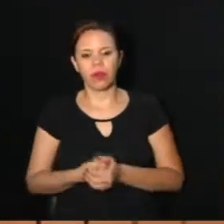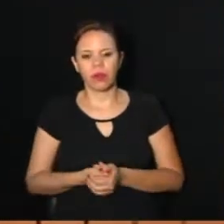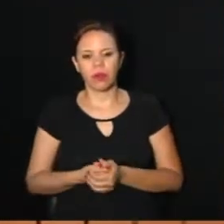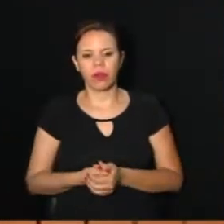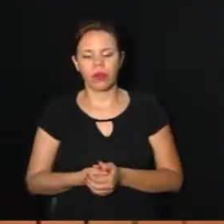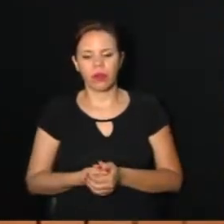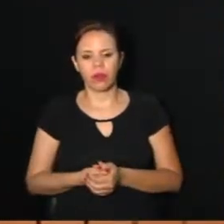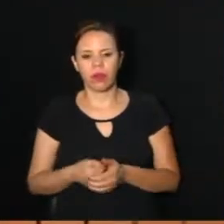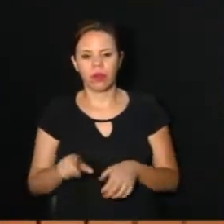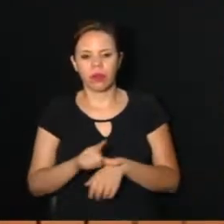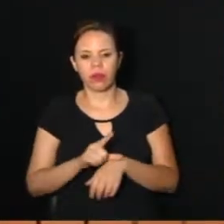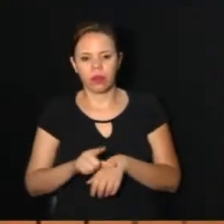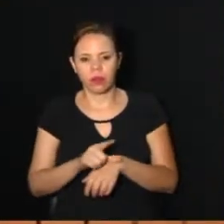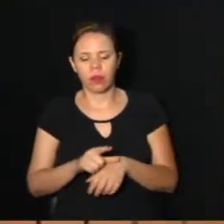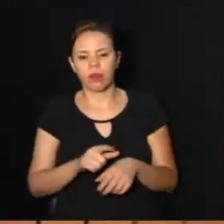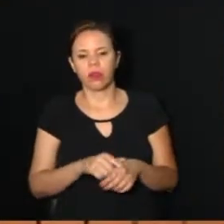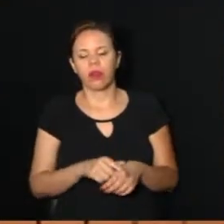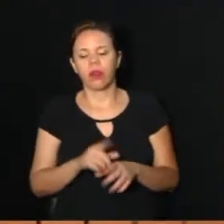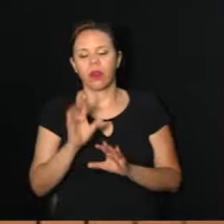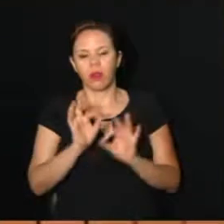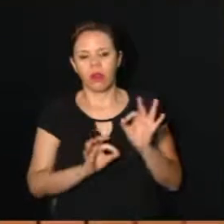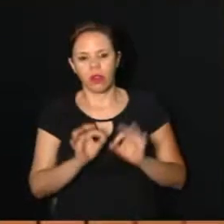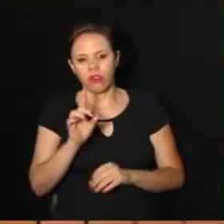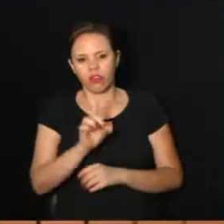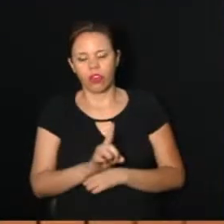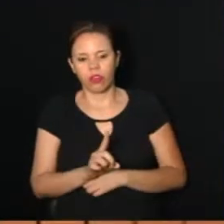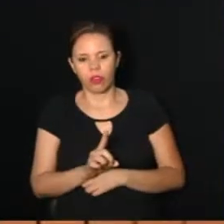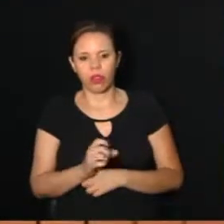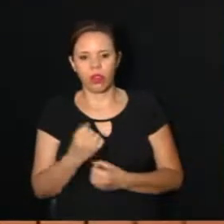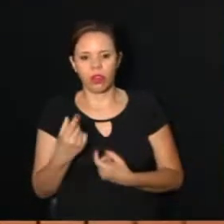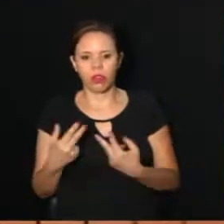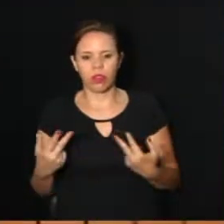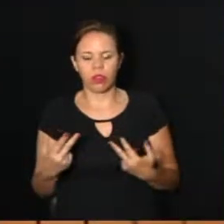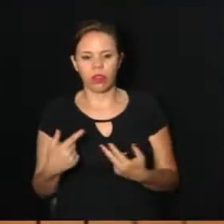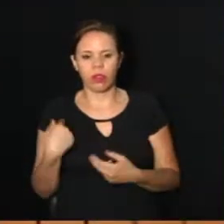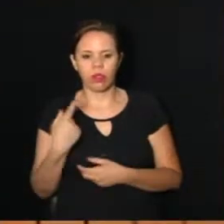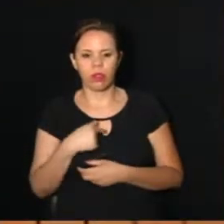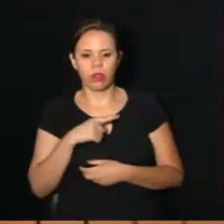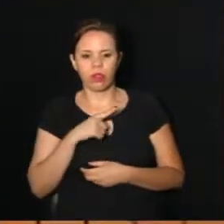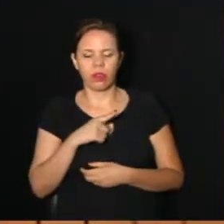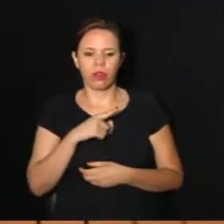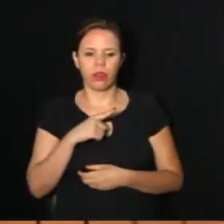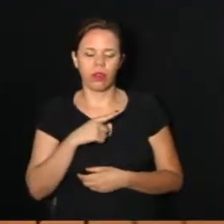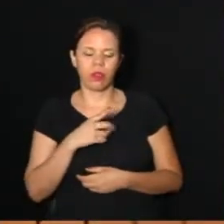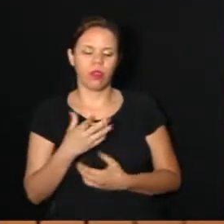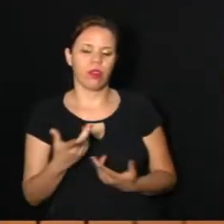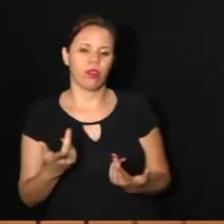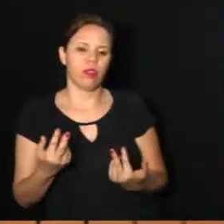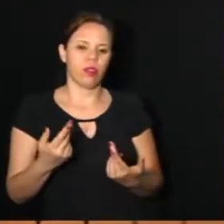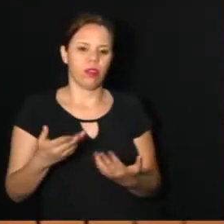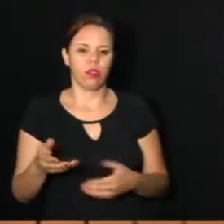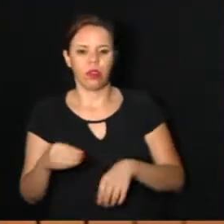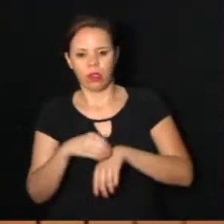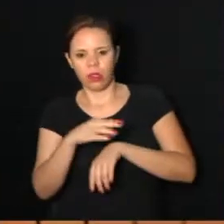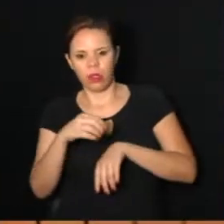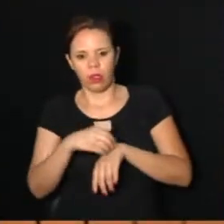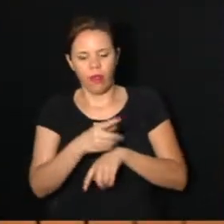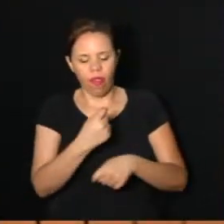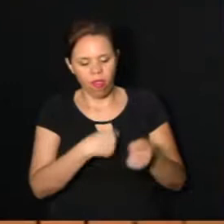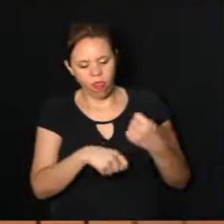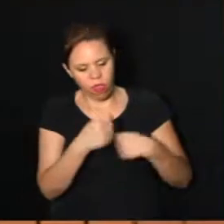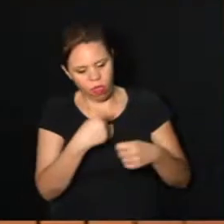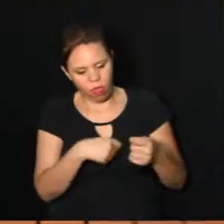relação às legislações complementares do plano diretor, e um dos pontos notáveis que tinha no plano diretor era exatamente levar a atividade